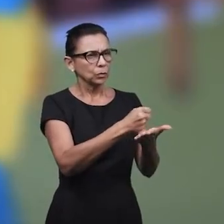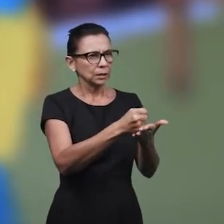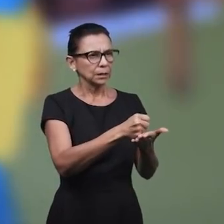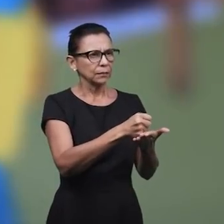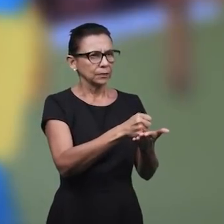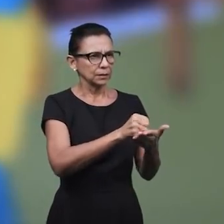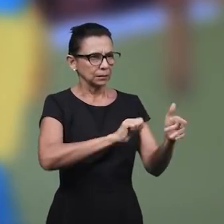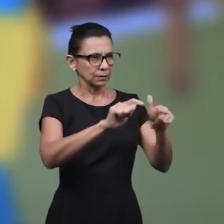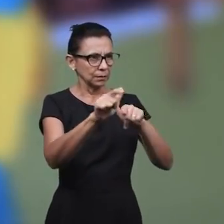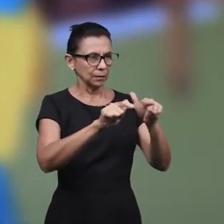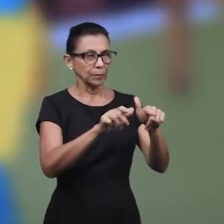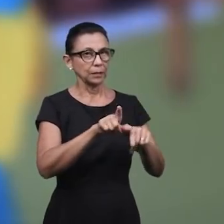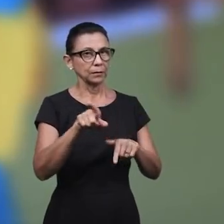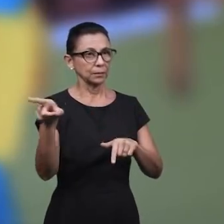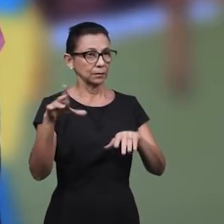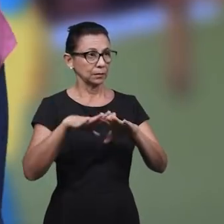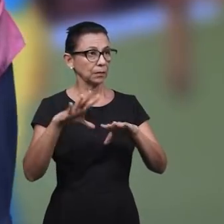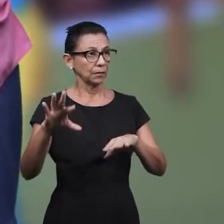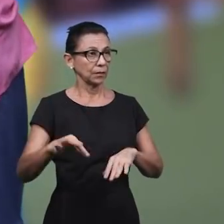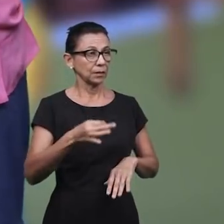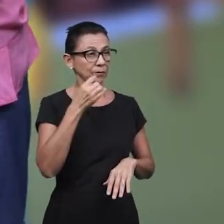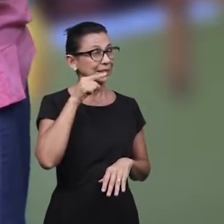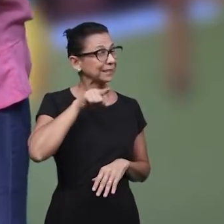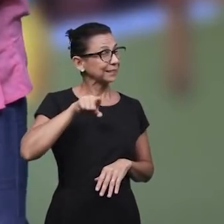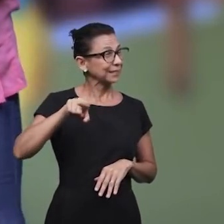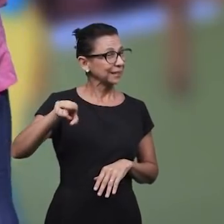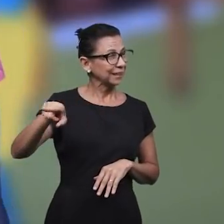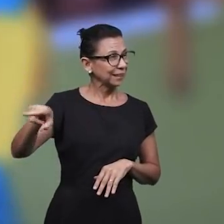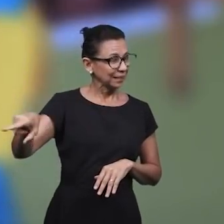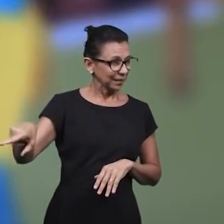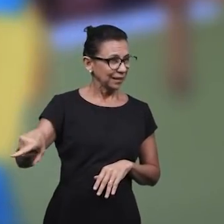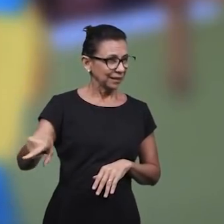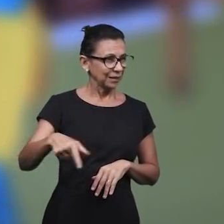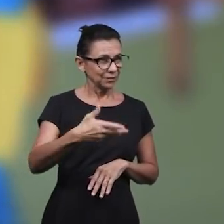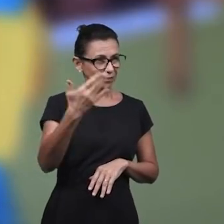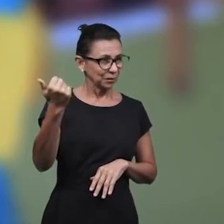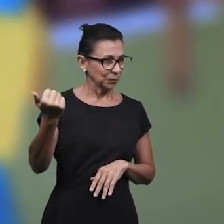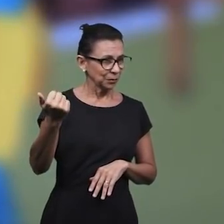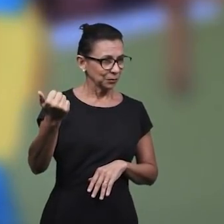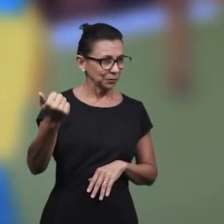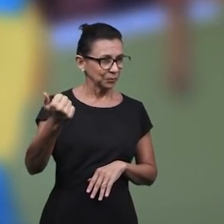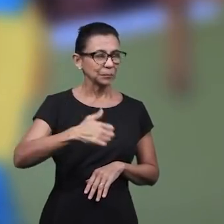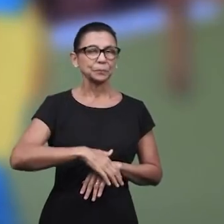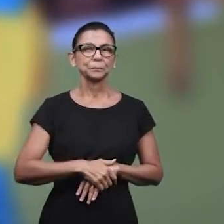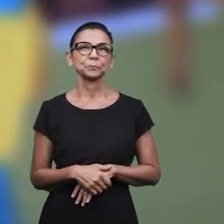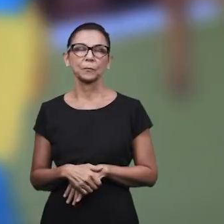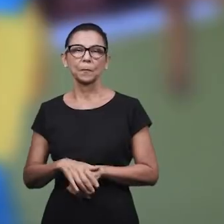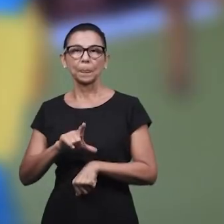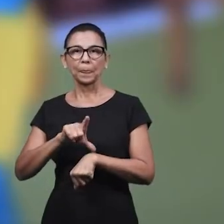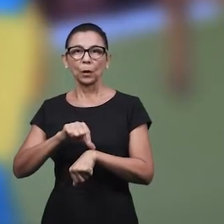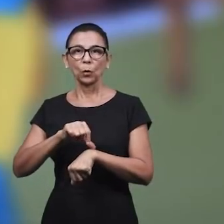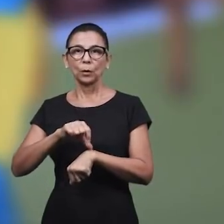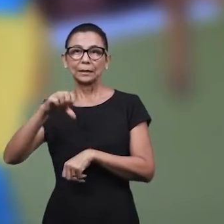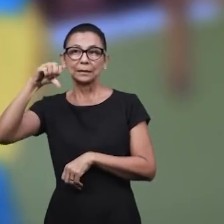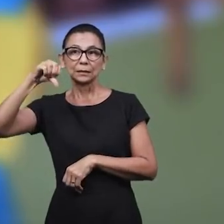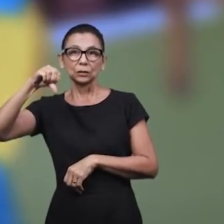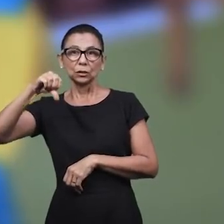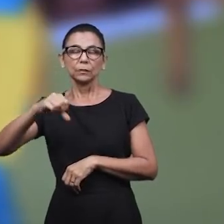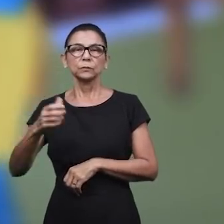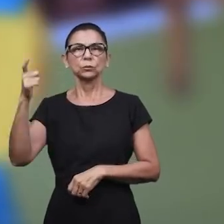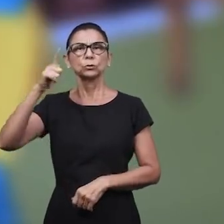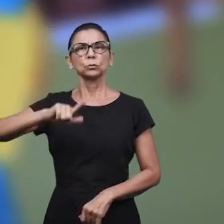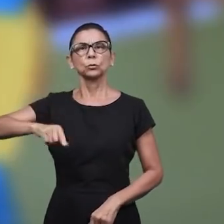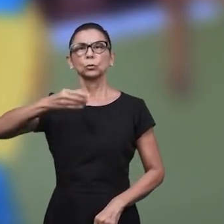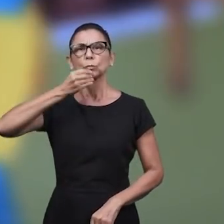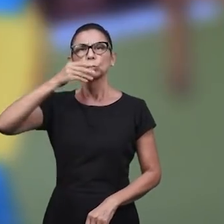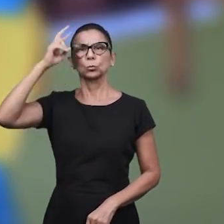que eles fossem trabalhar lá na vinha. Às 9 horas, saiu outra